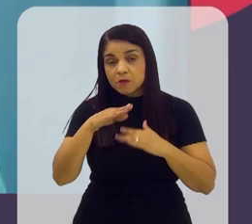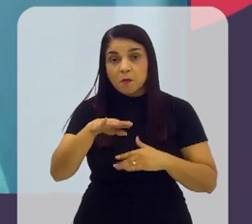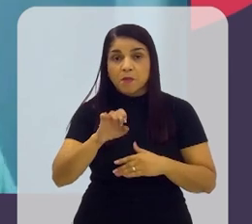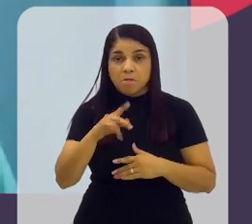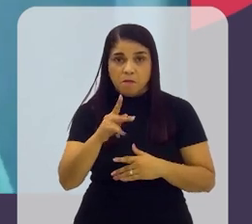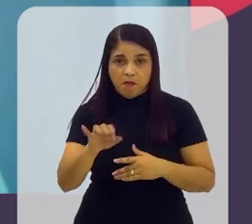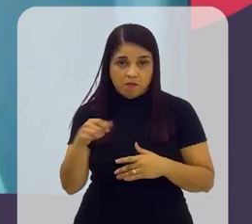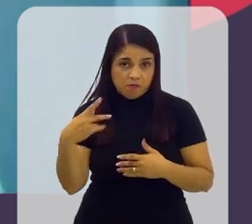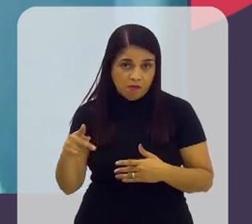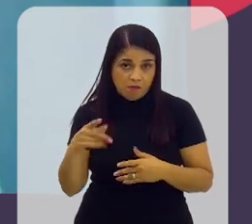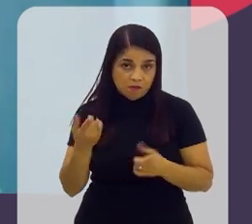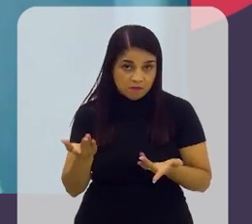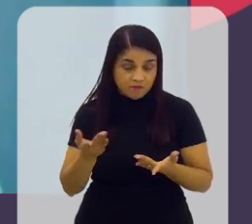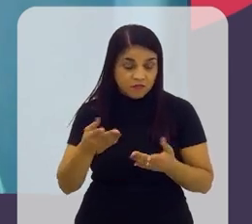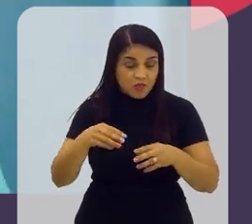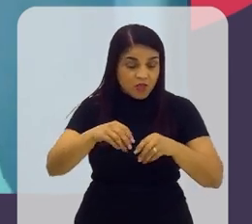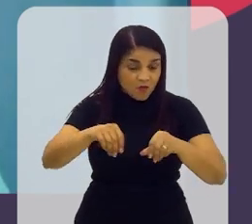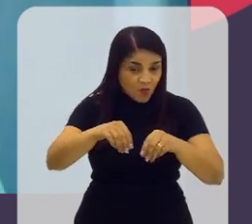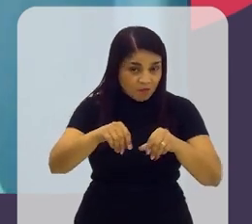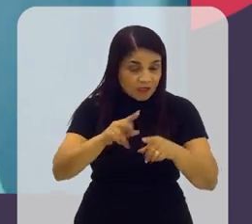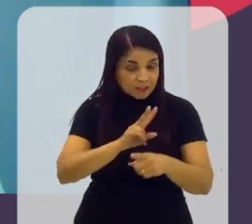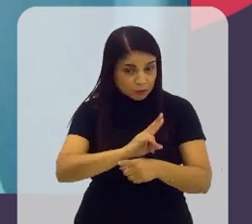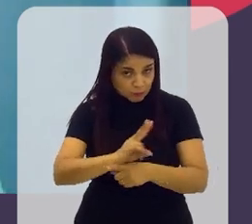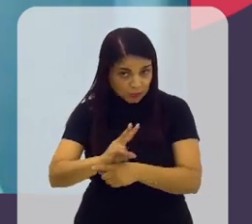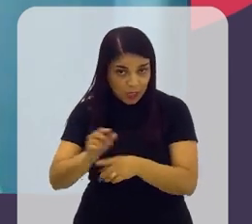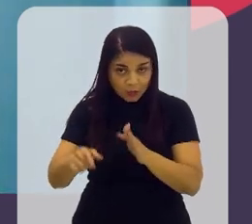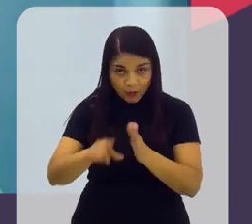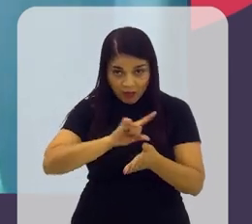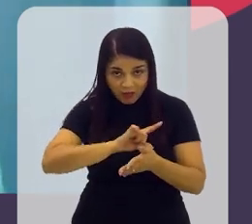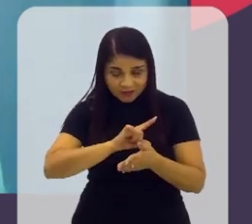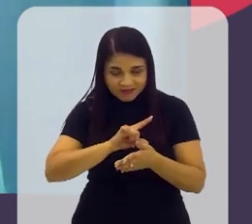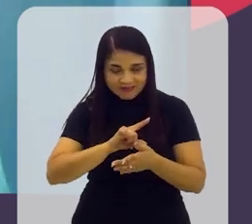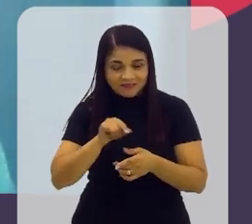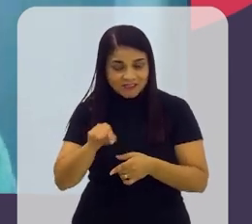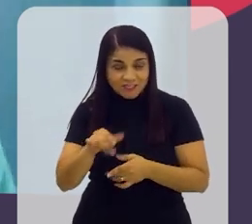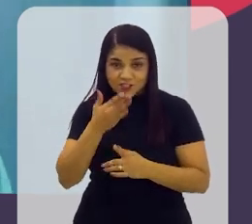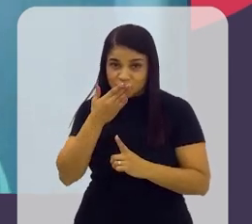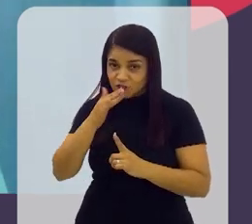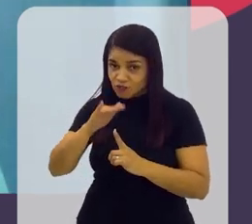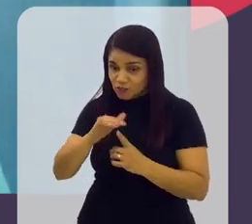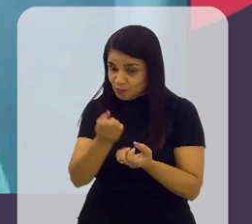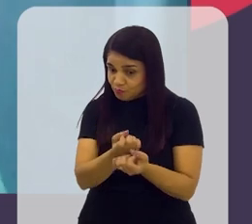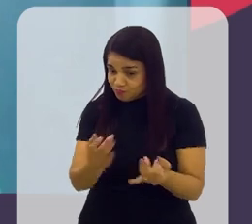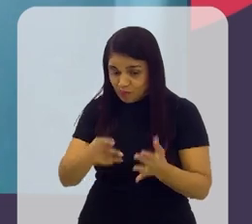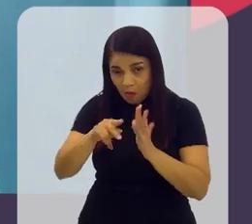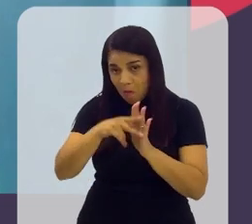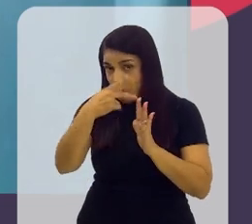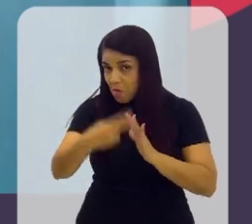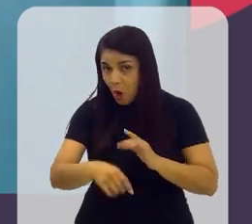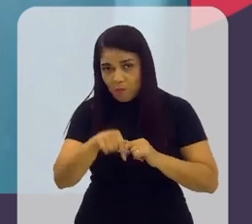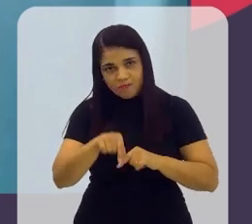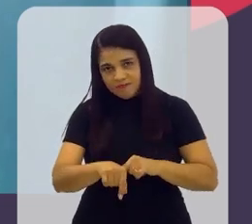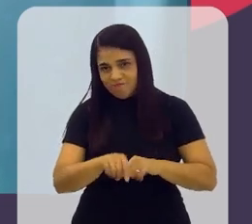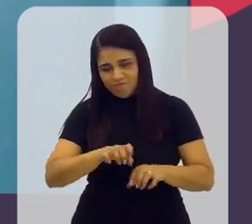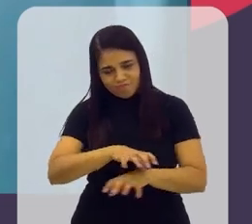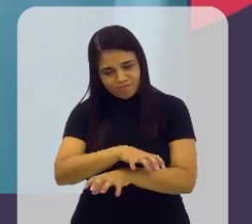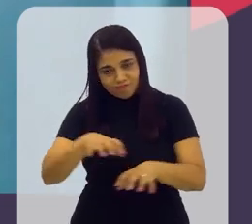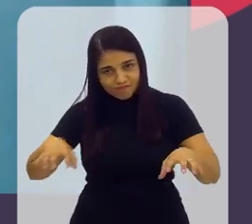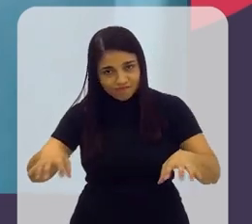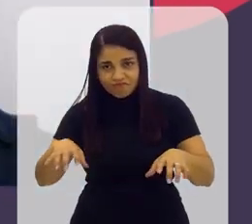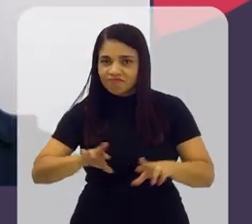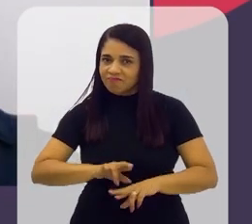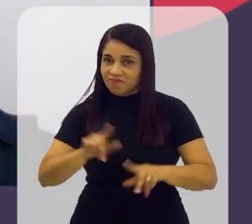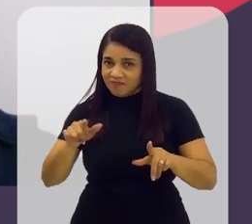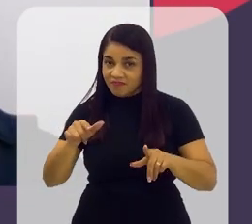degradada. Então, imagina, se de repente ele fosse um ambiente mais preservado, essa espécie, que é uma espécie que não é nativa daquele bioma, ela